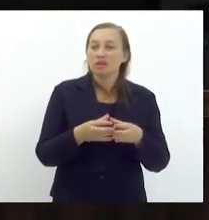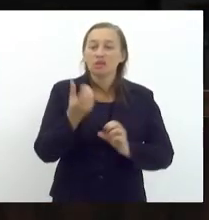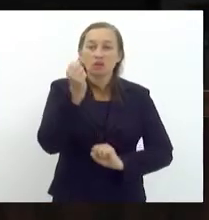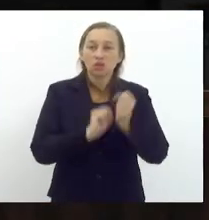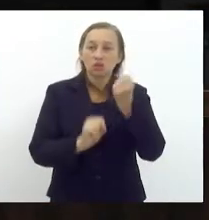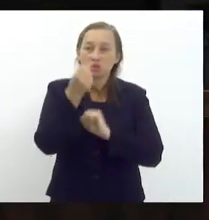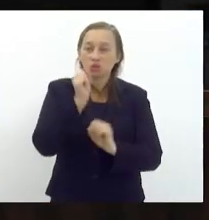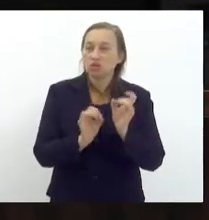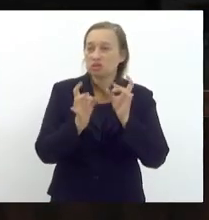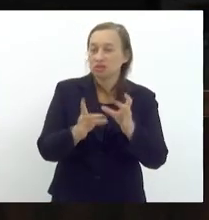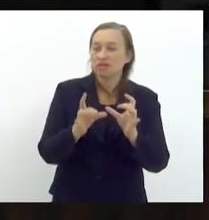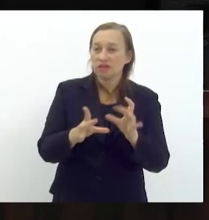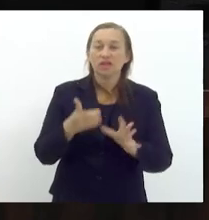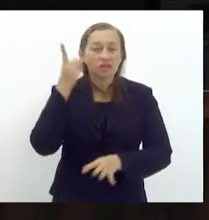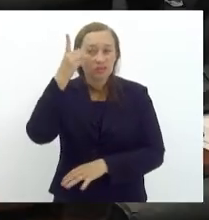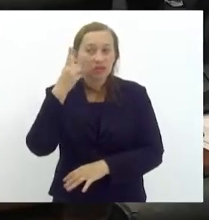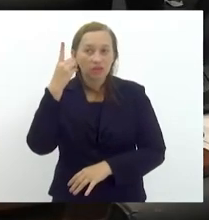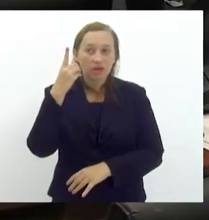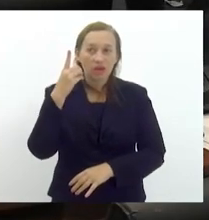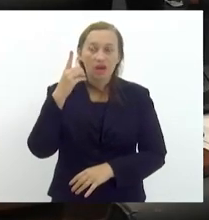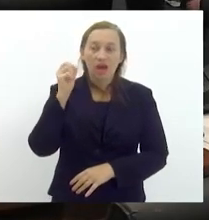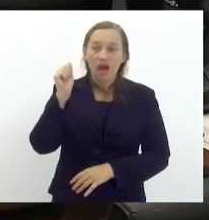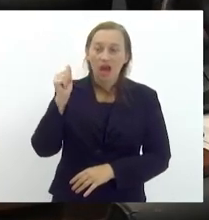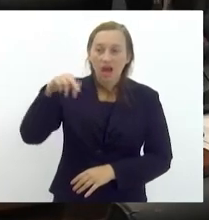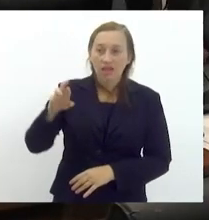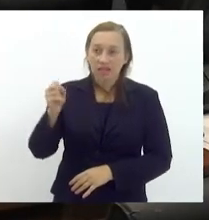comércio Deputado Anderson Moraes